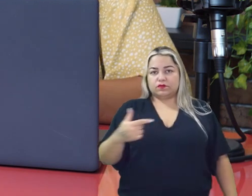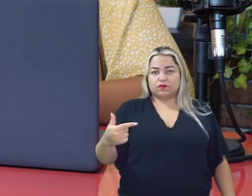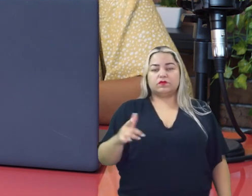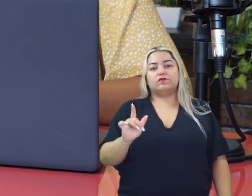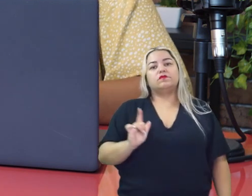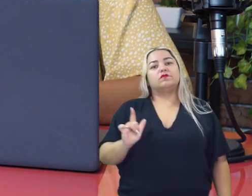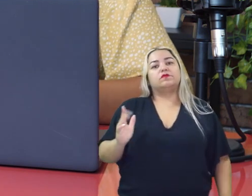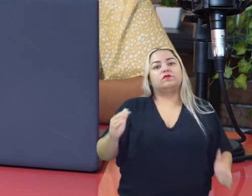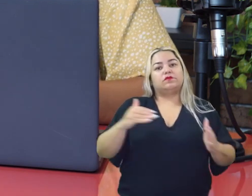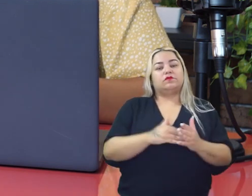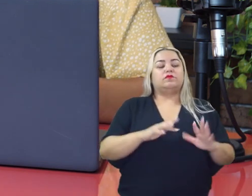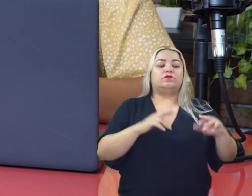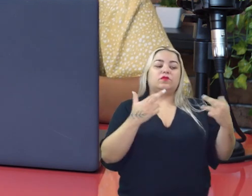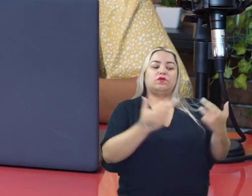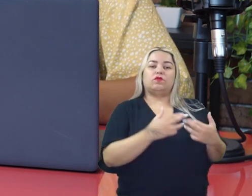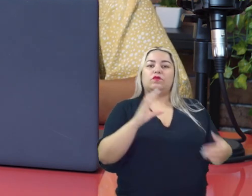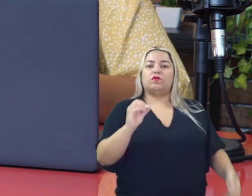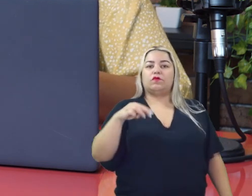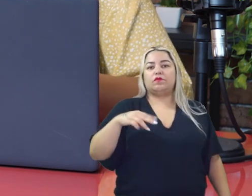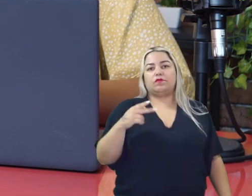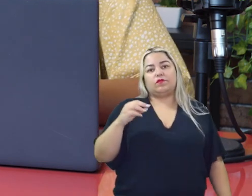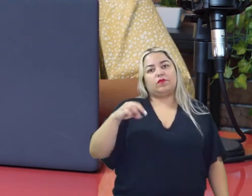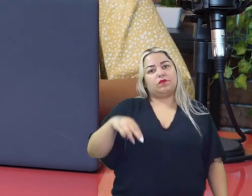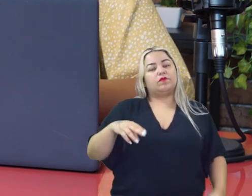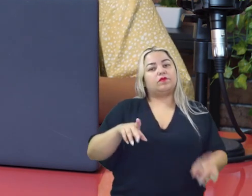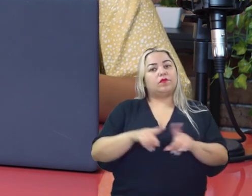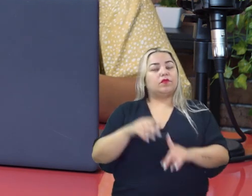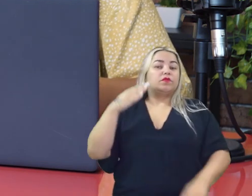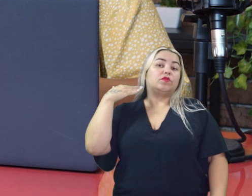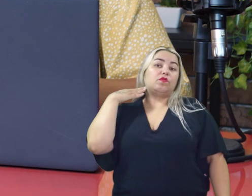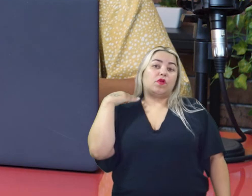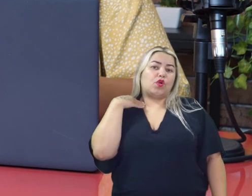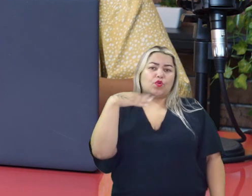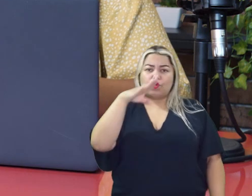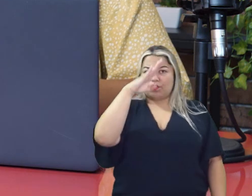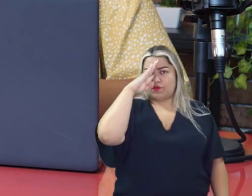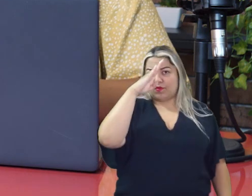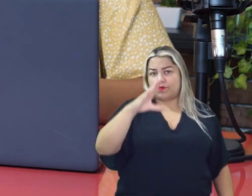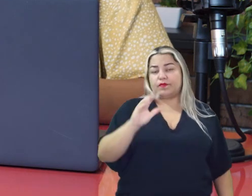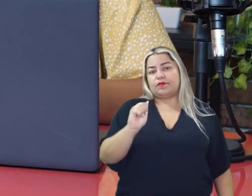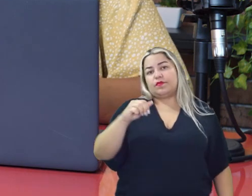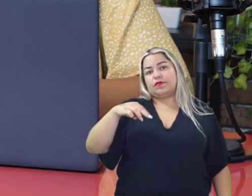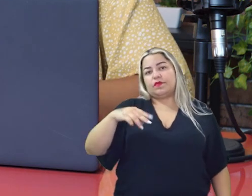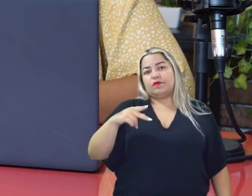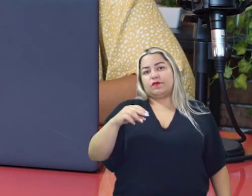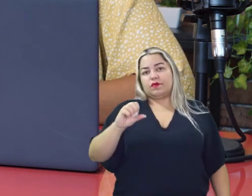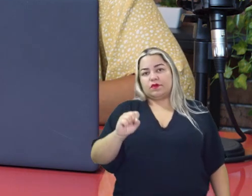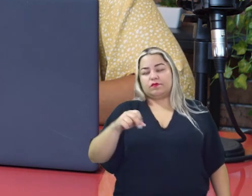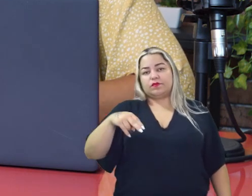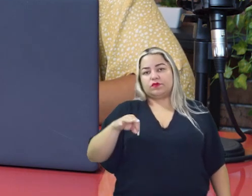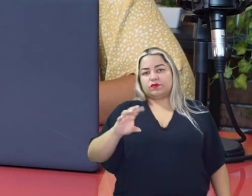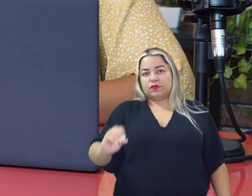2022. Essa também foi a última reunião do Copom com o Banco Central sob o comando do bolsonarista Campos Neto.